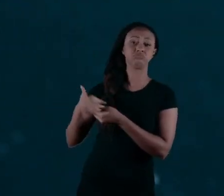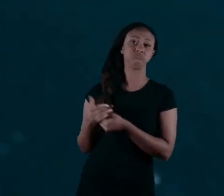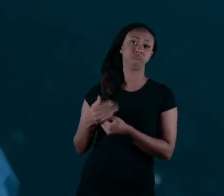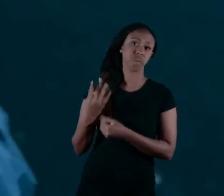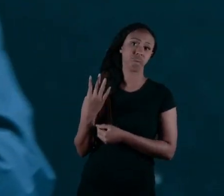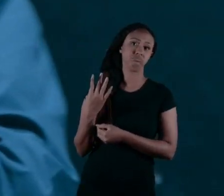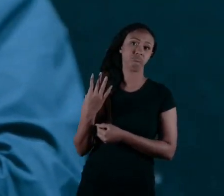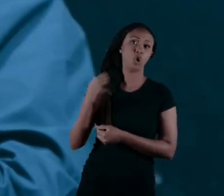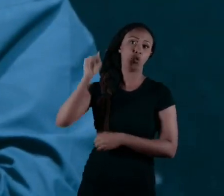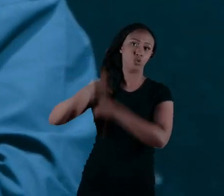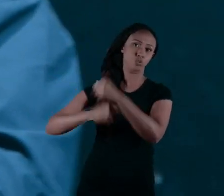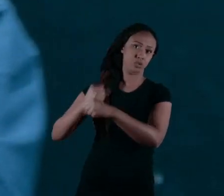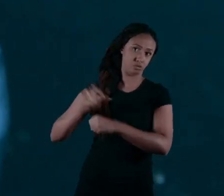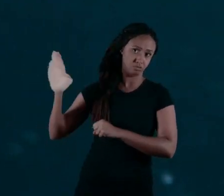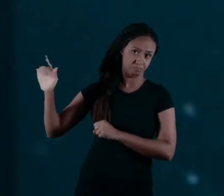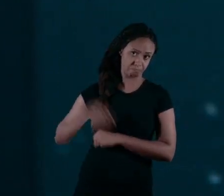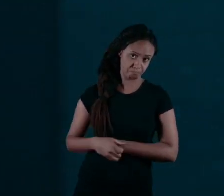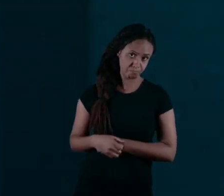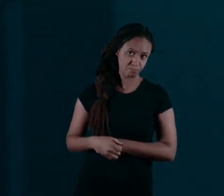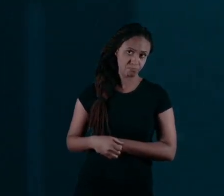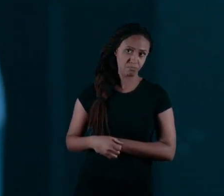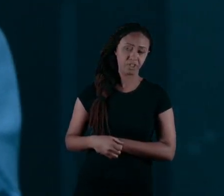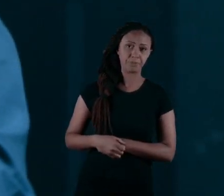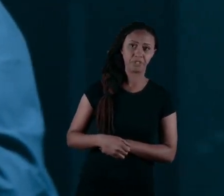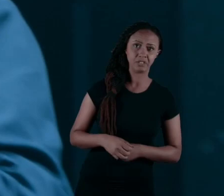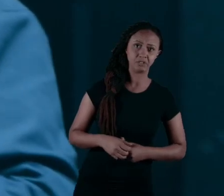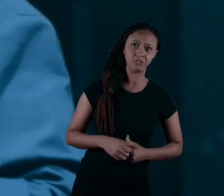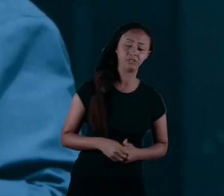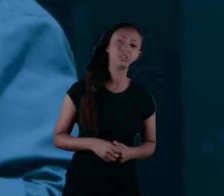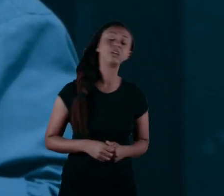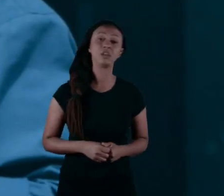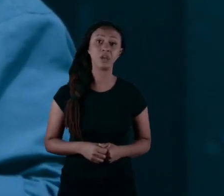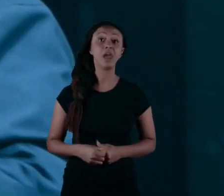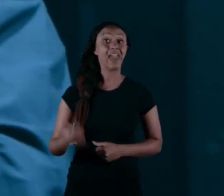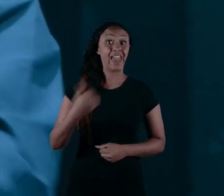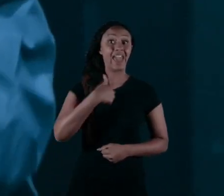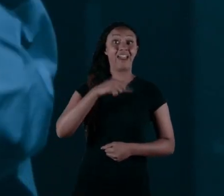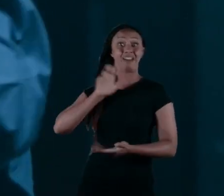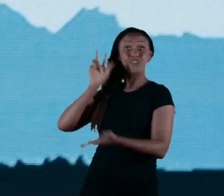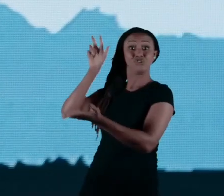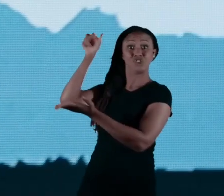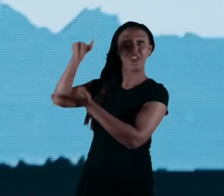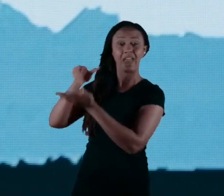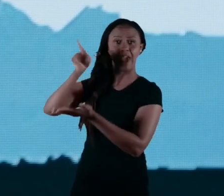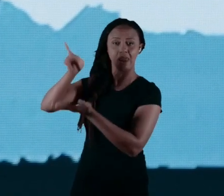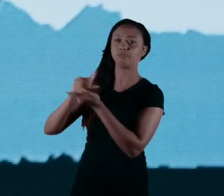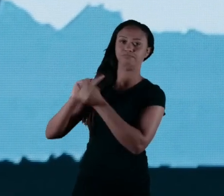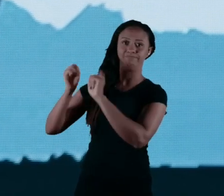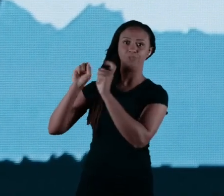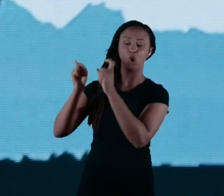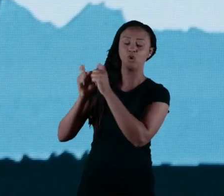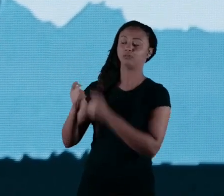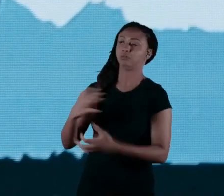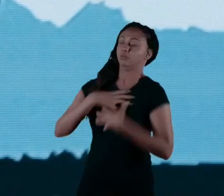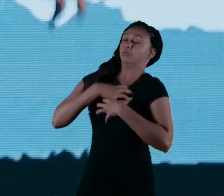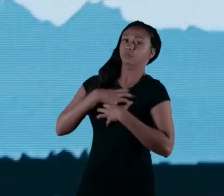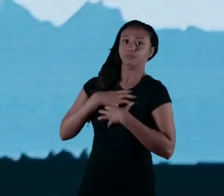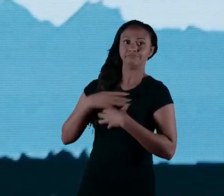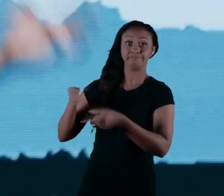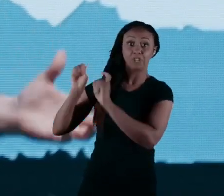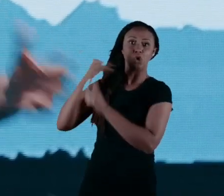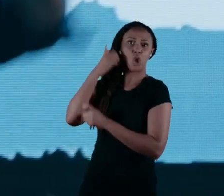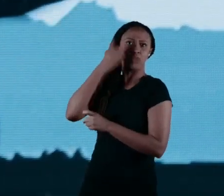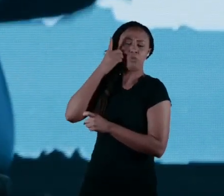2 mandatos. E uma das coisas que eu fiquei chocado quando eu cheguei lá, quando você vê aquelas reuniões de